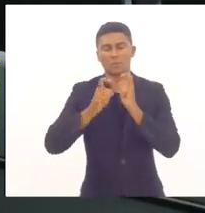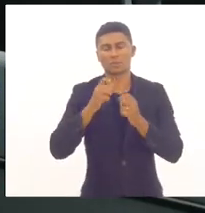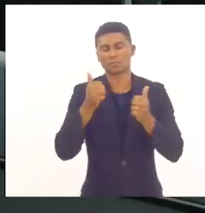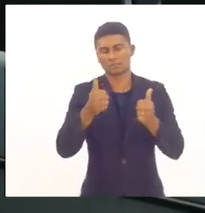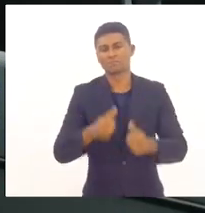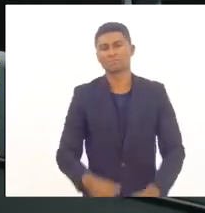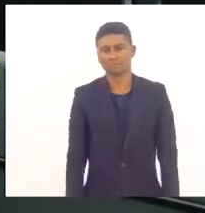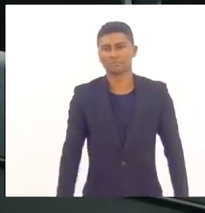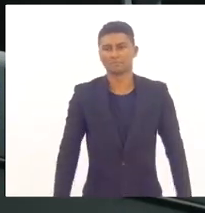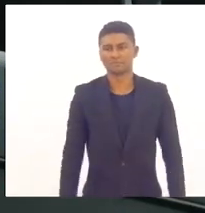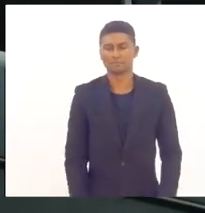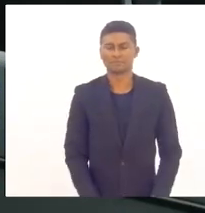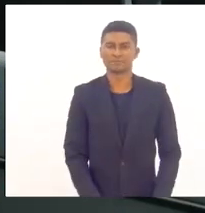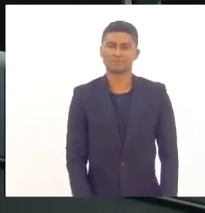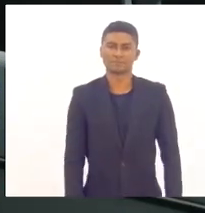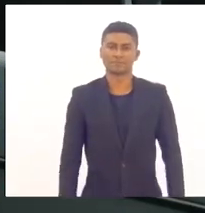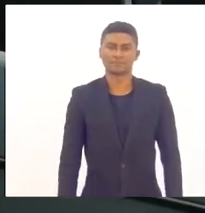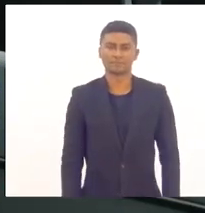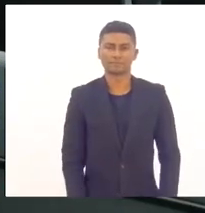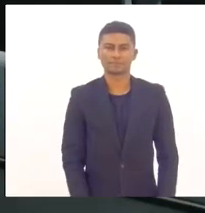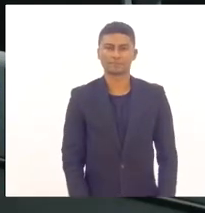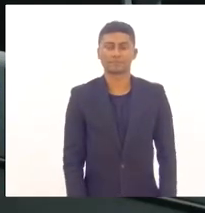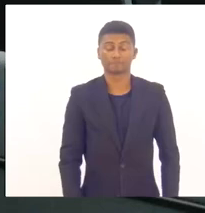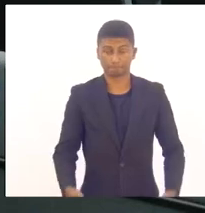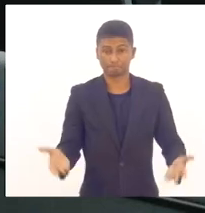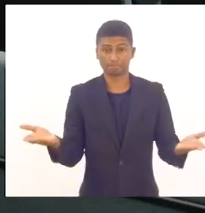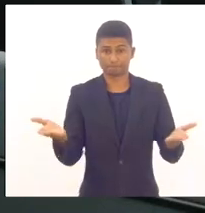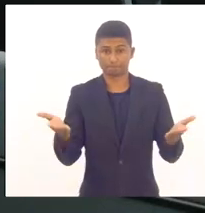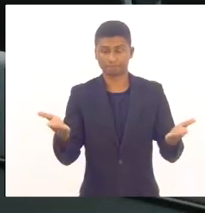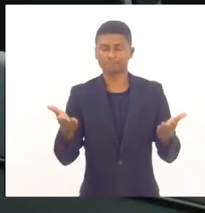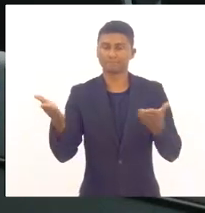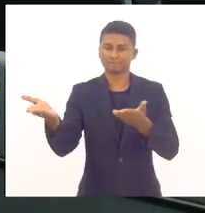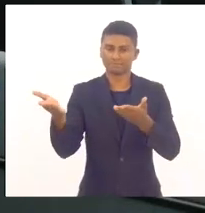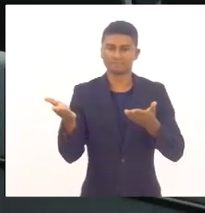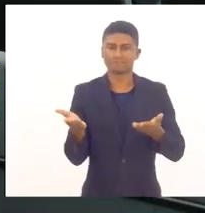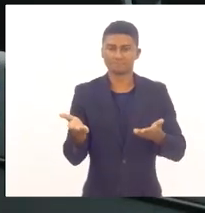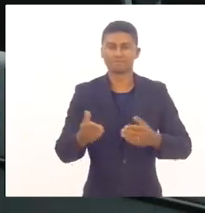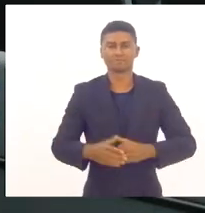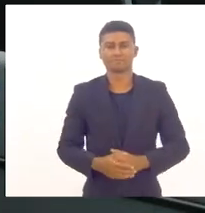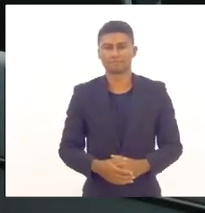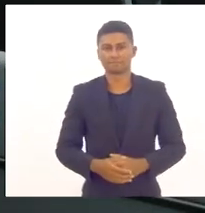hoje. Então, chamo agora, para usar a palavra,